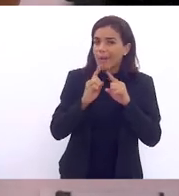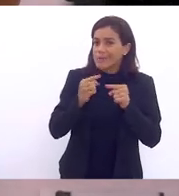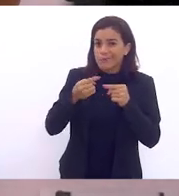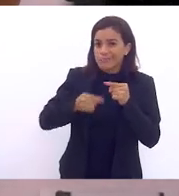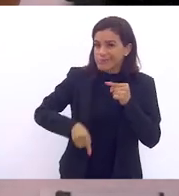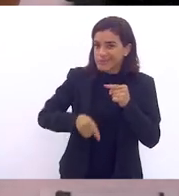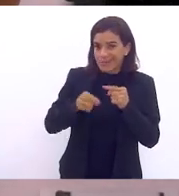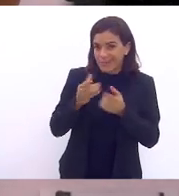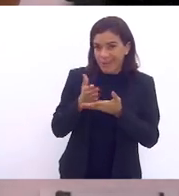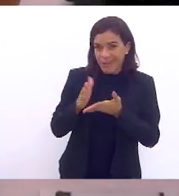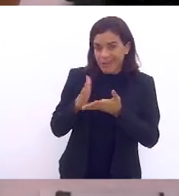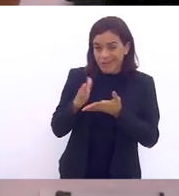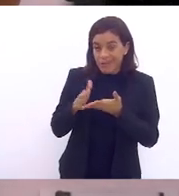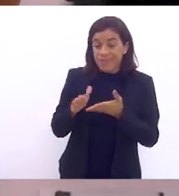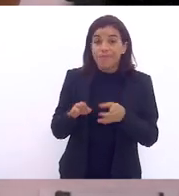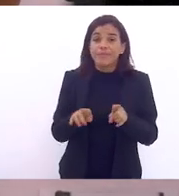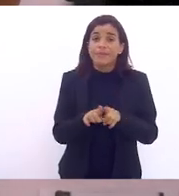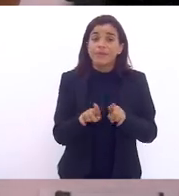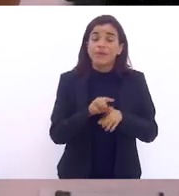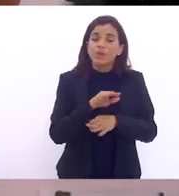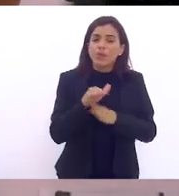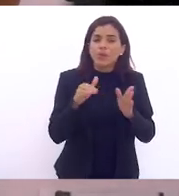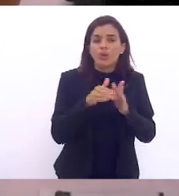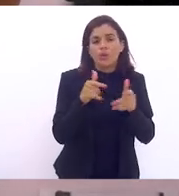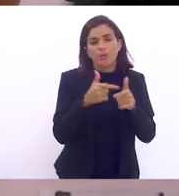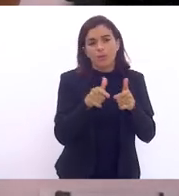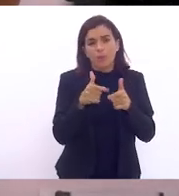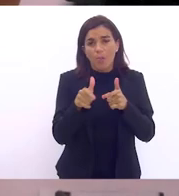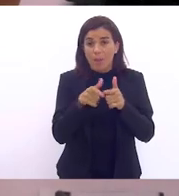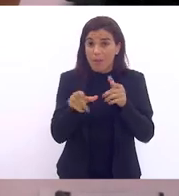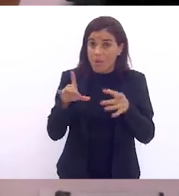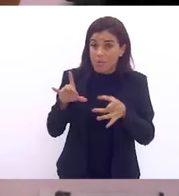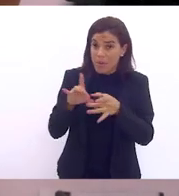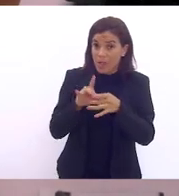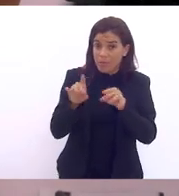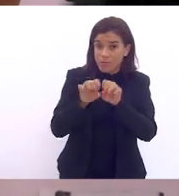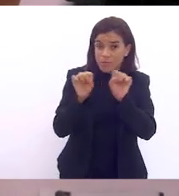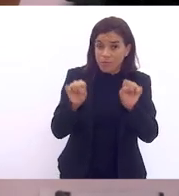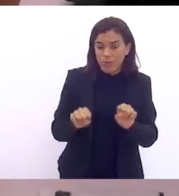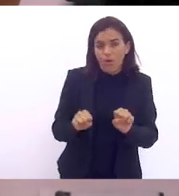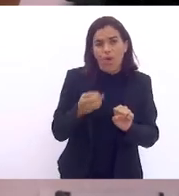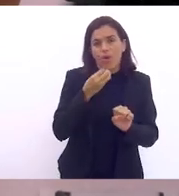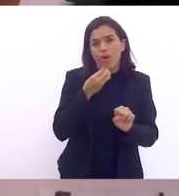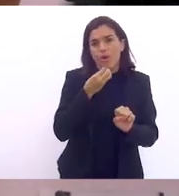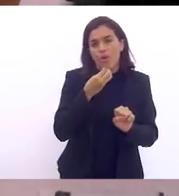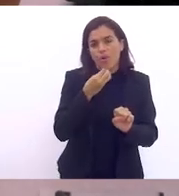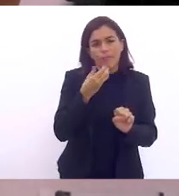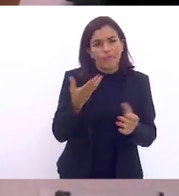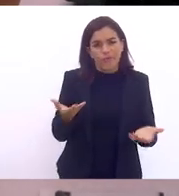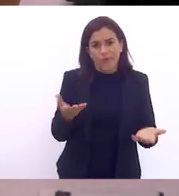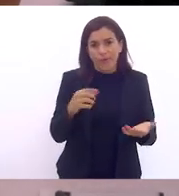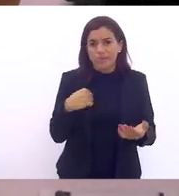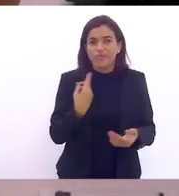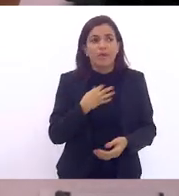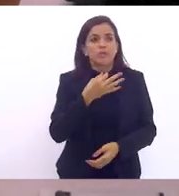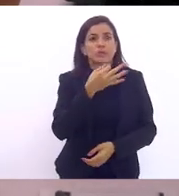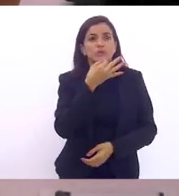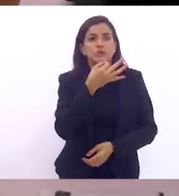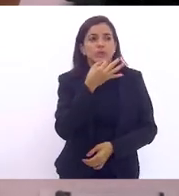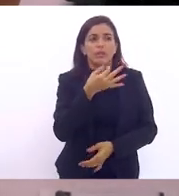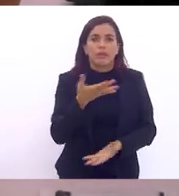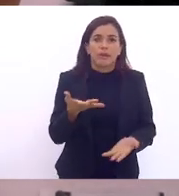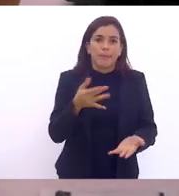individualmente então todo problema que houver sistêmico a gente não vai obviamente Auto eh sugerir a infração